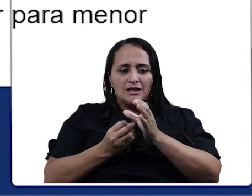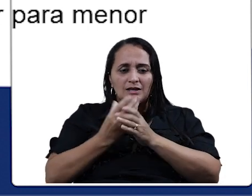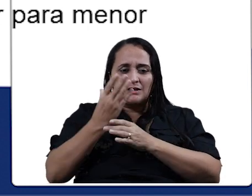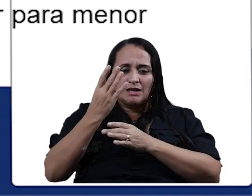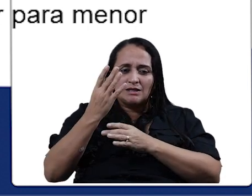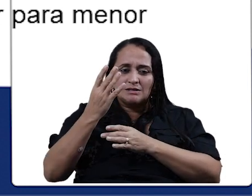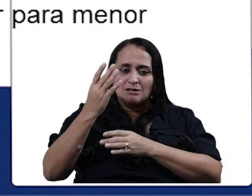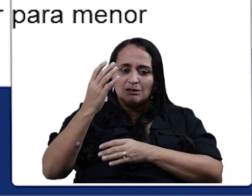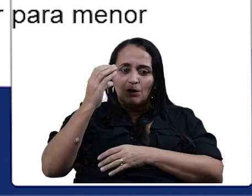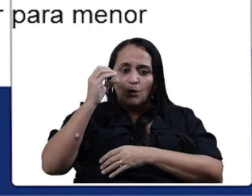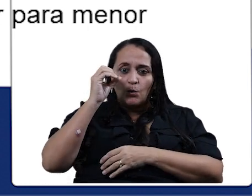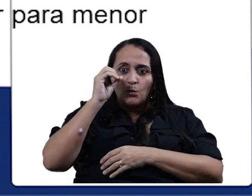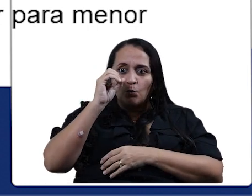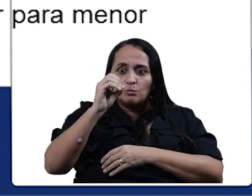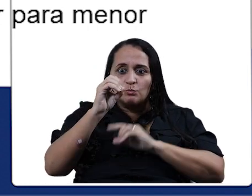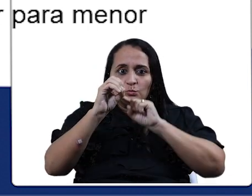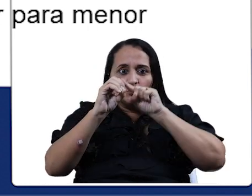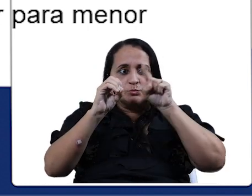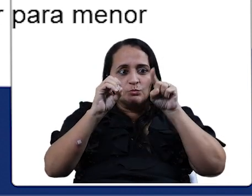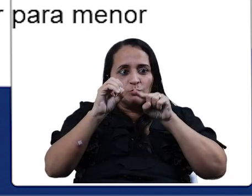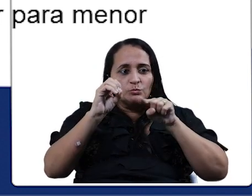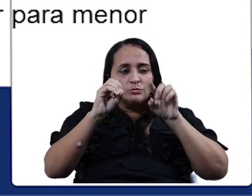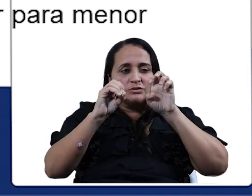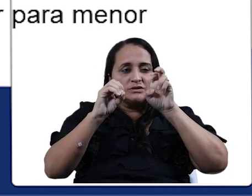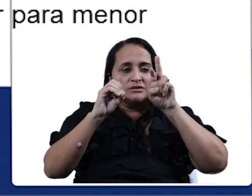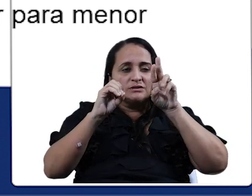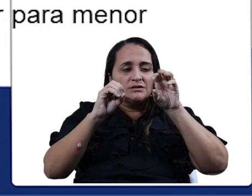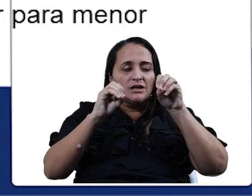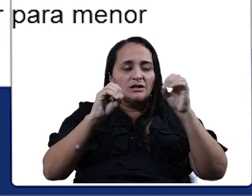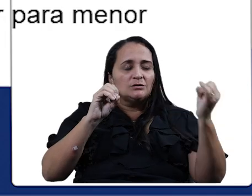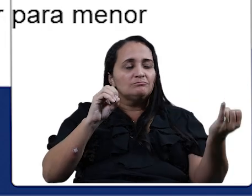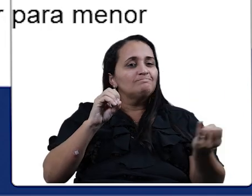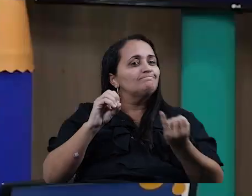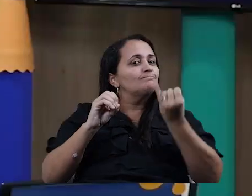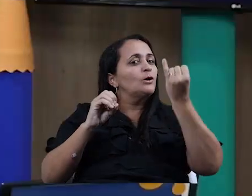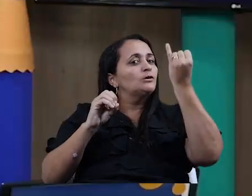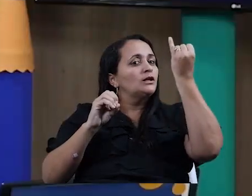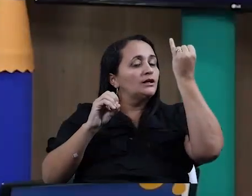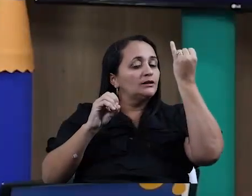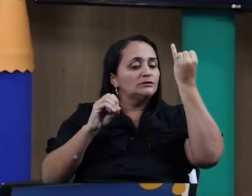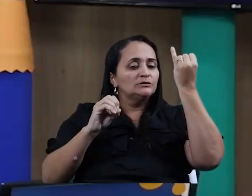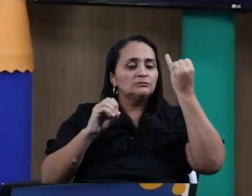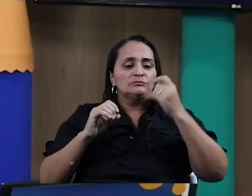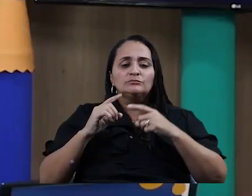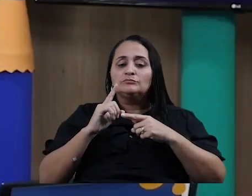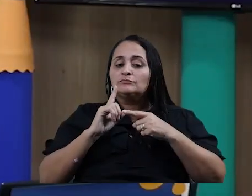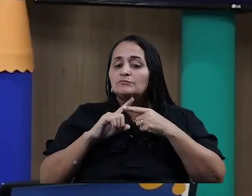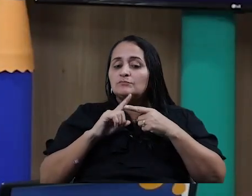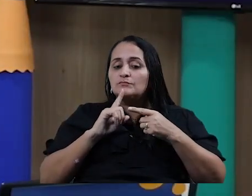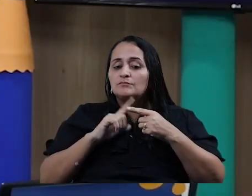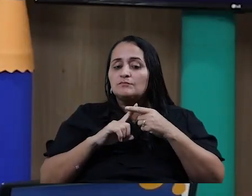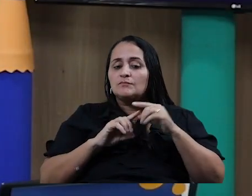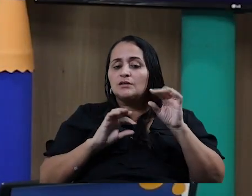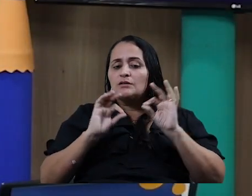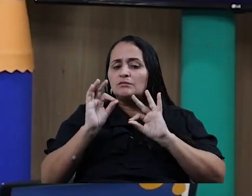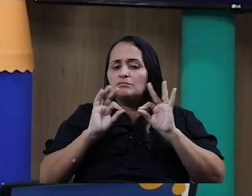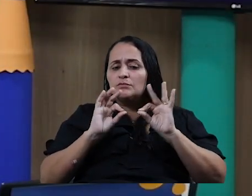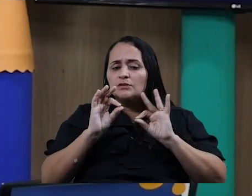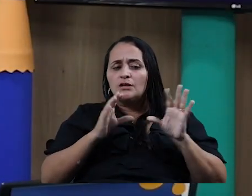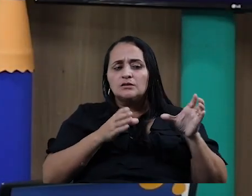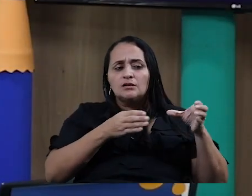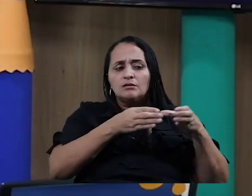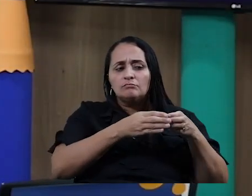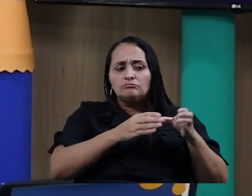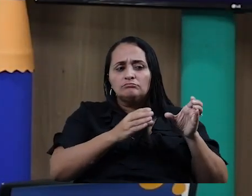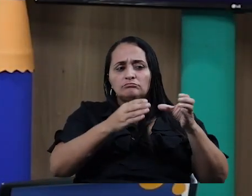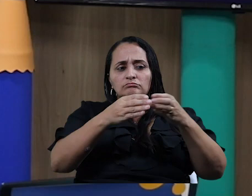e representou a ausência de valor. Porque, repare, se ele agrupava as cabritinhas dele, os bichinhos dele de